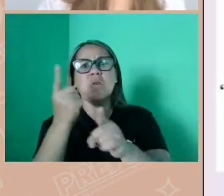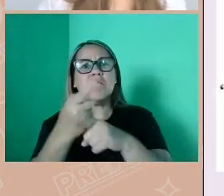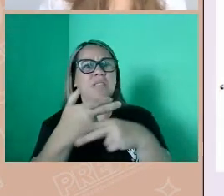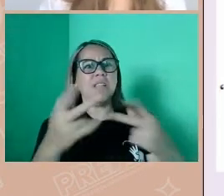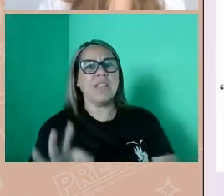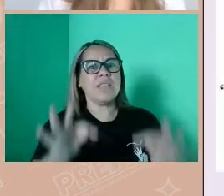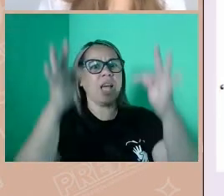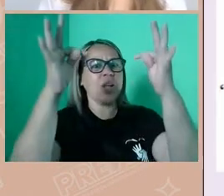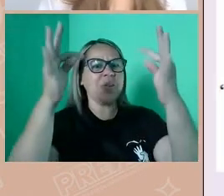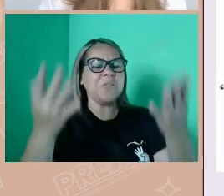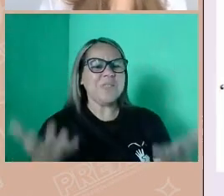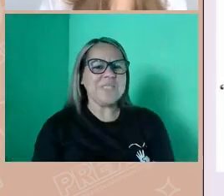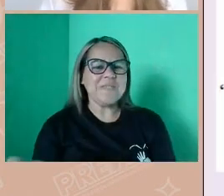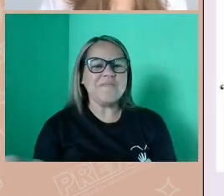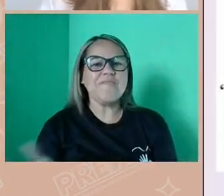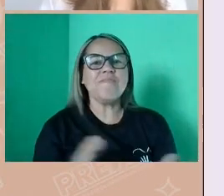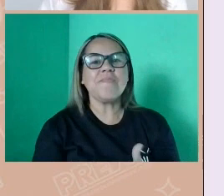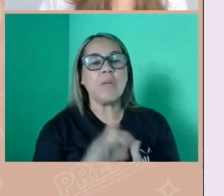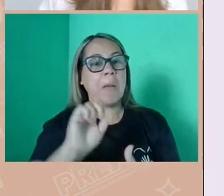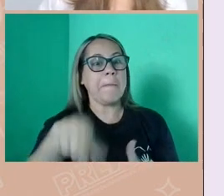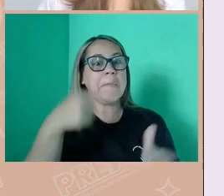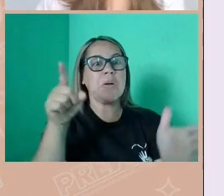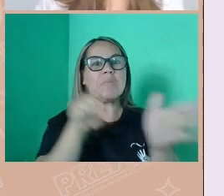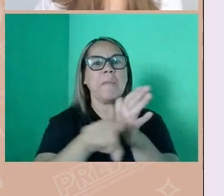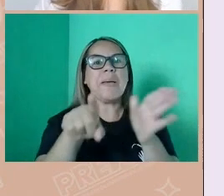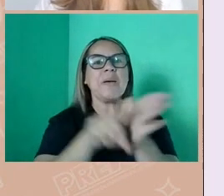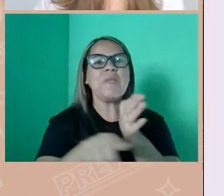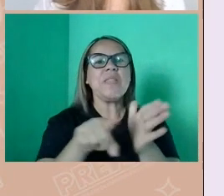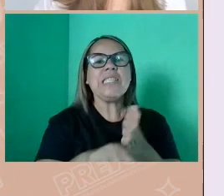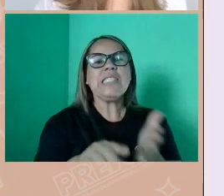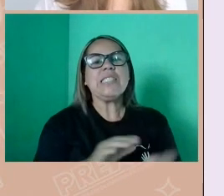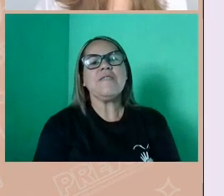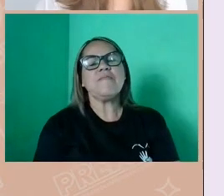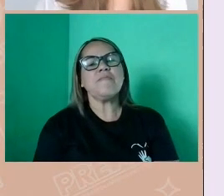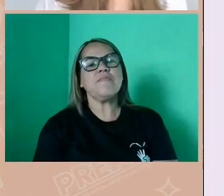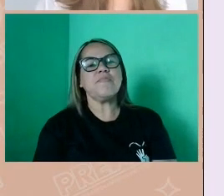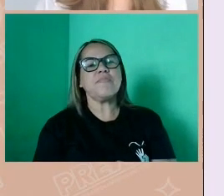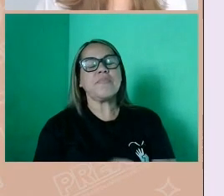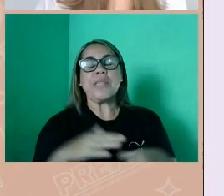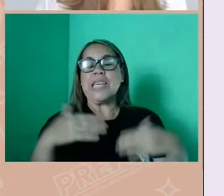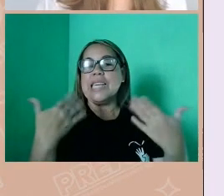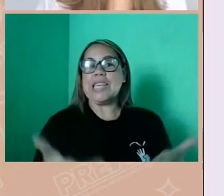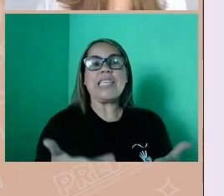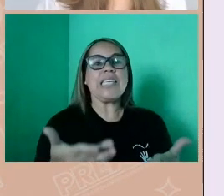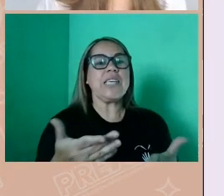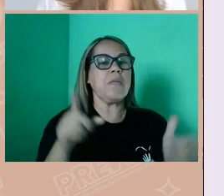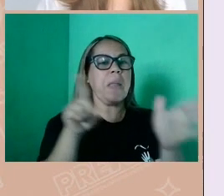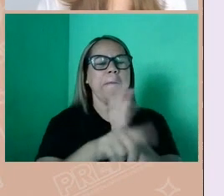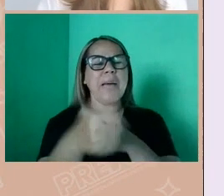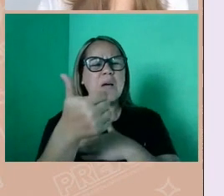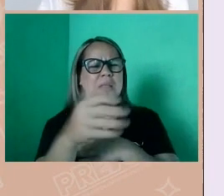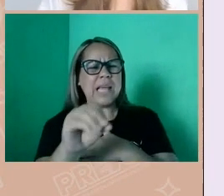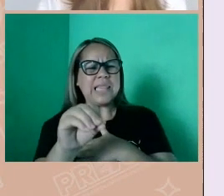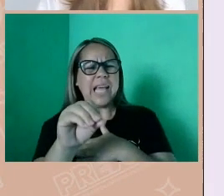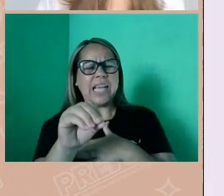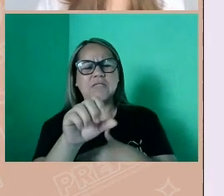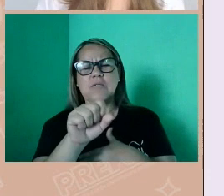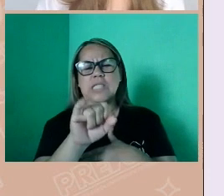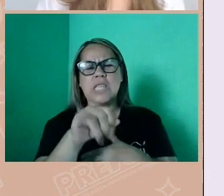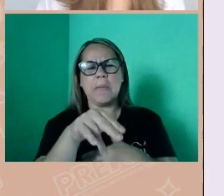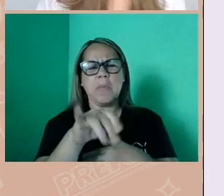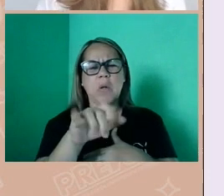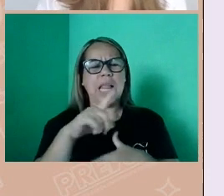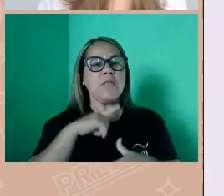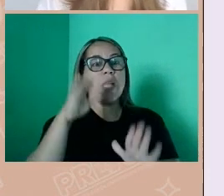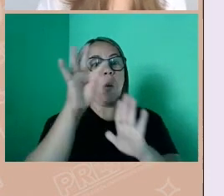tecnológicos tá bom? vamos para a próxima questão bom na questão 10 gente do simulado a gente tem um